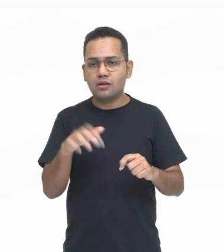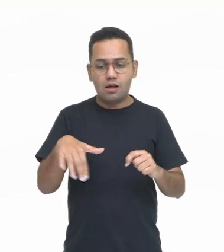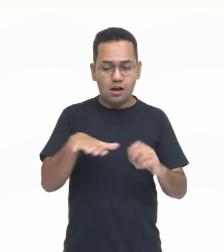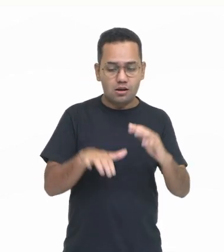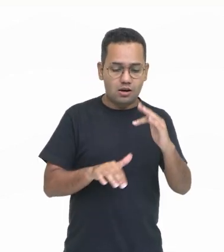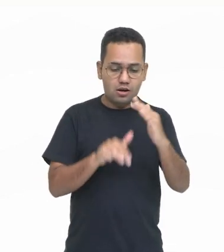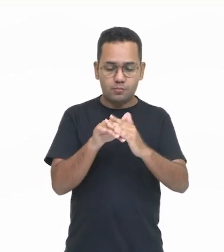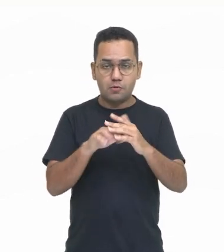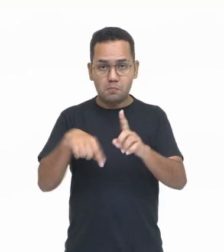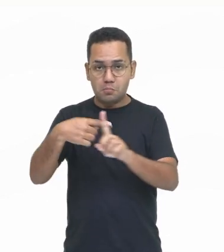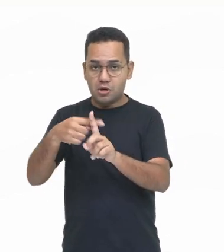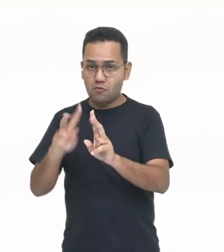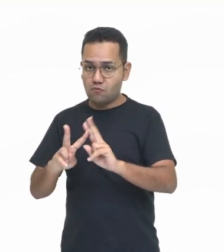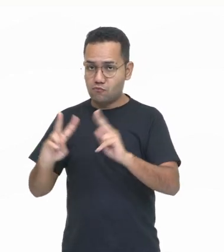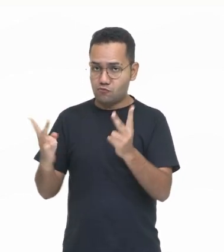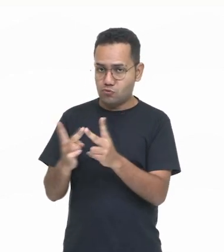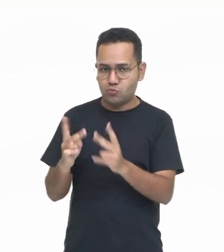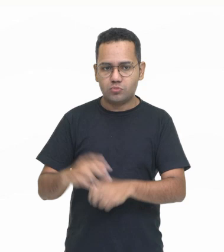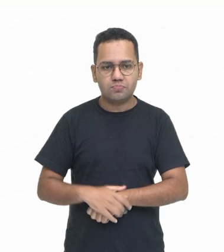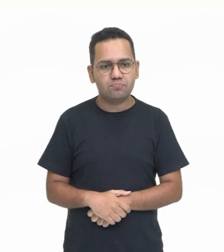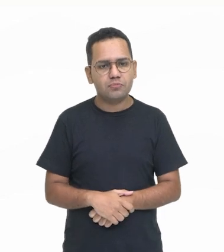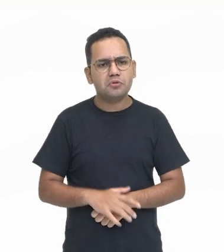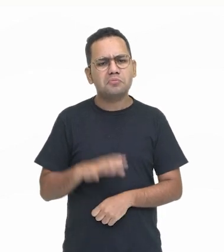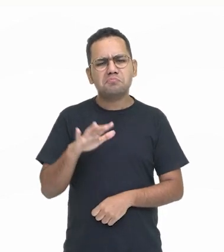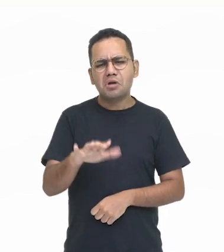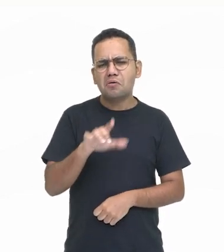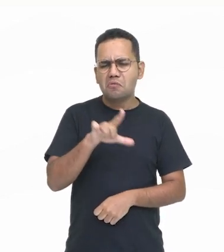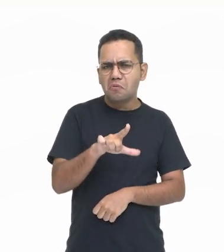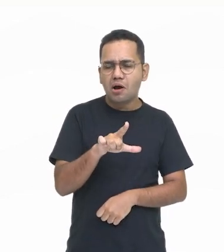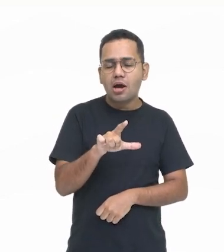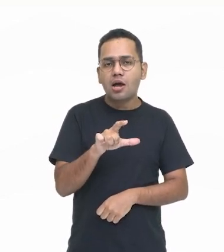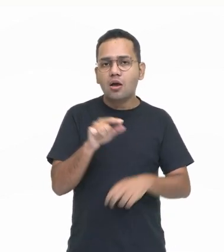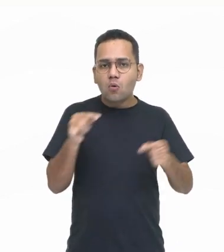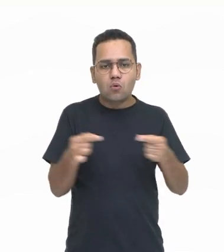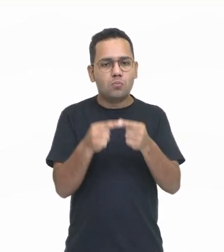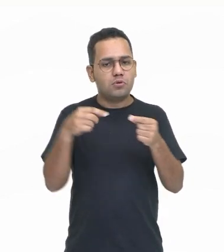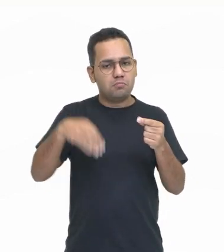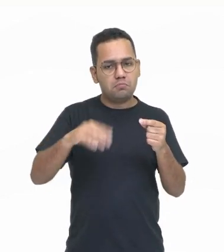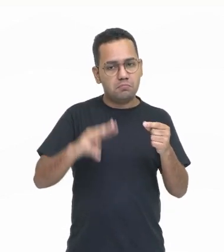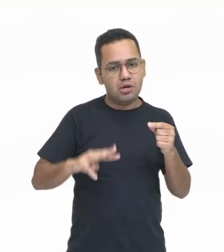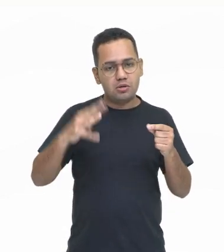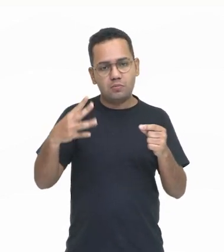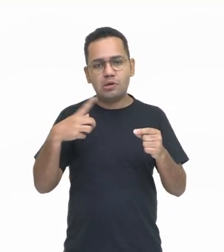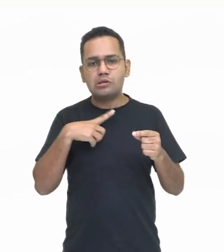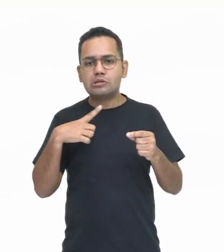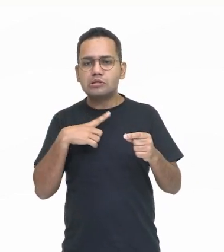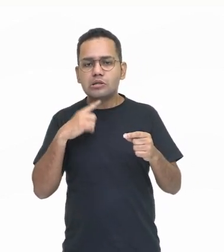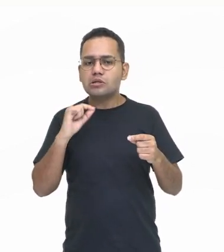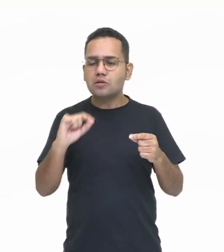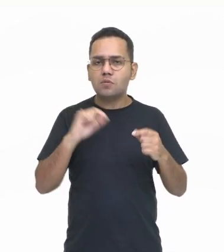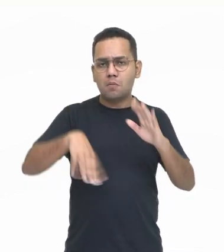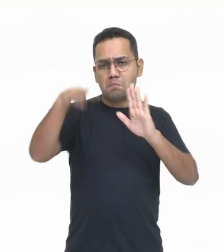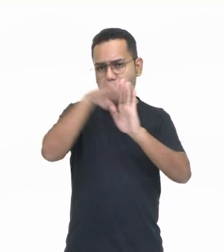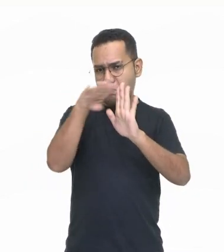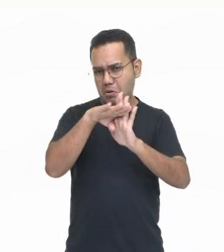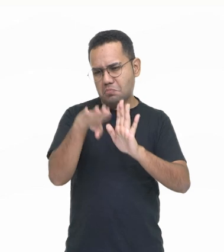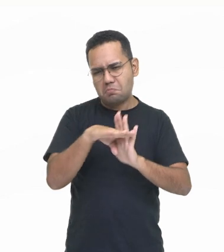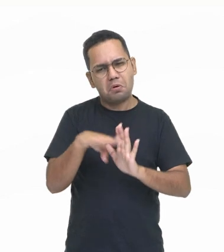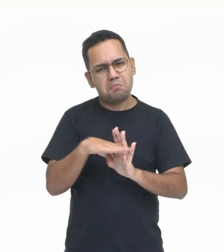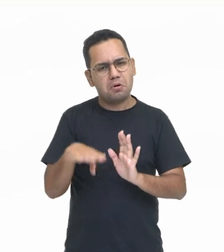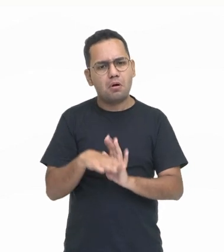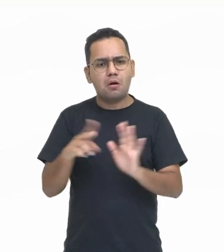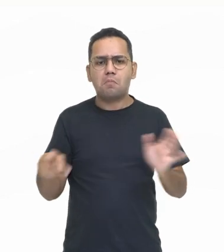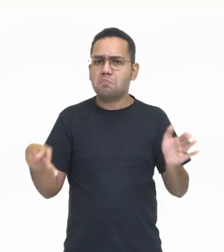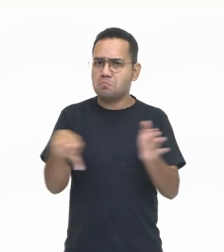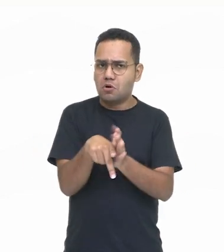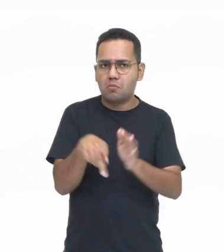volume. O litro e o metro cúbico são medidas que medem capacidade. Em função disso, os múltiplos e submúltiplos dessas duas medidas